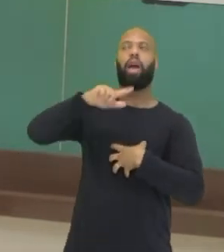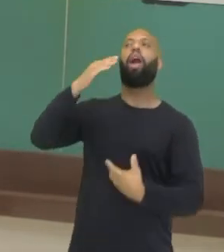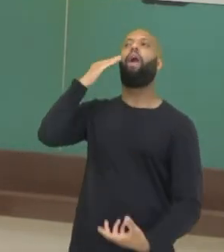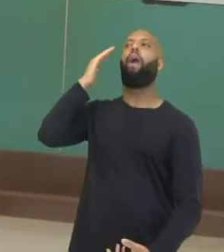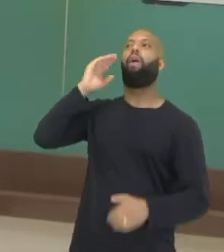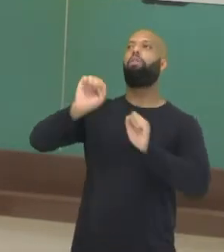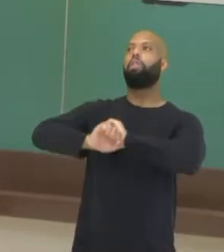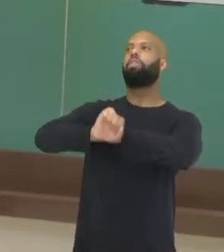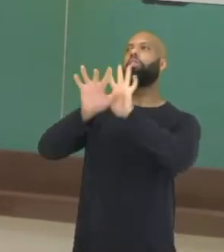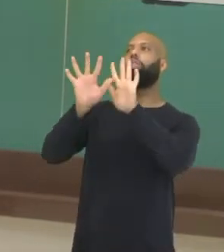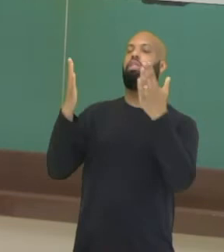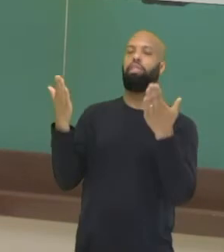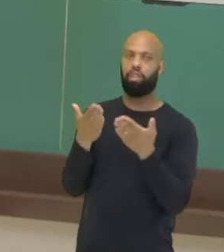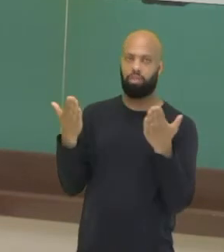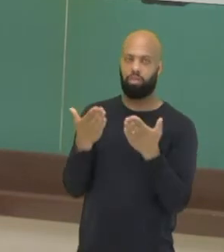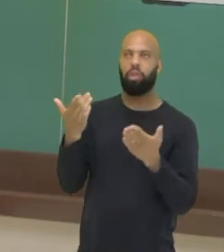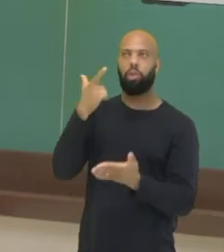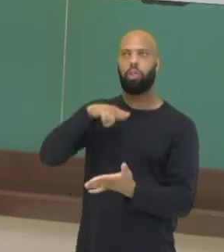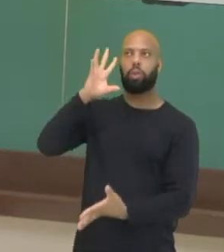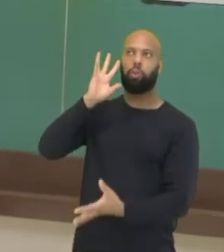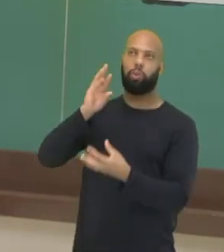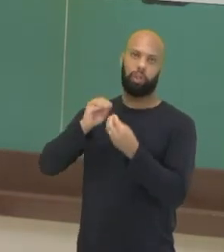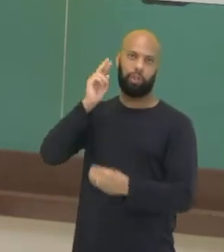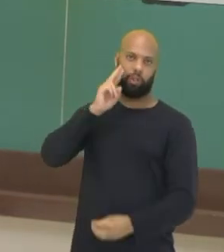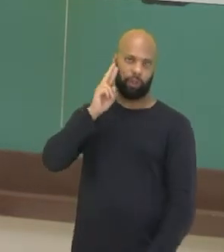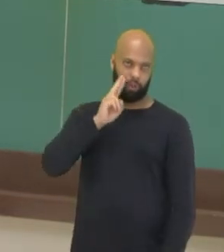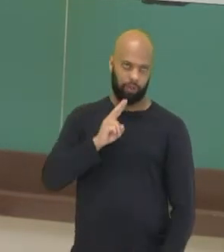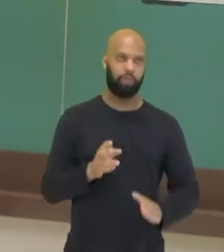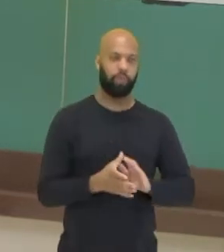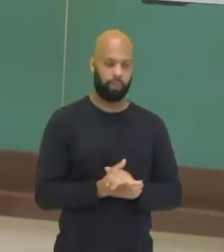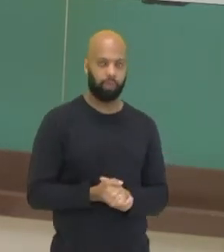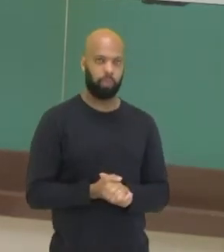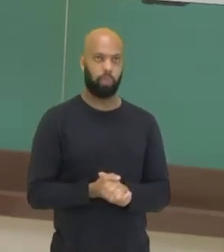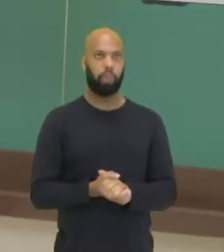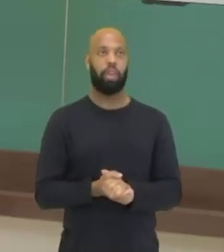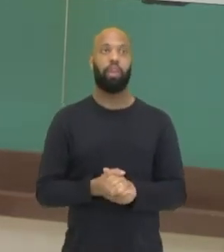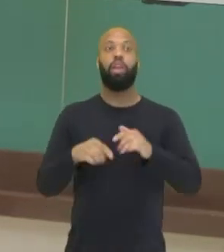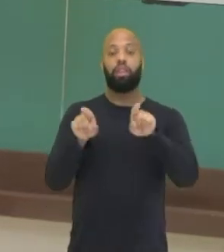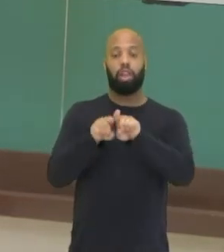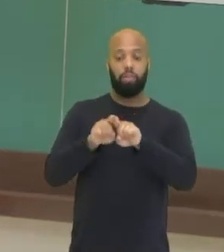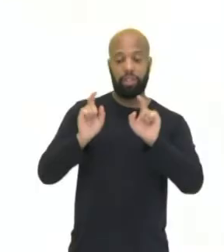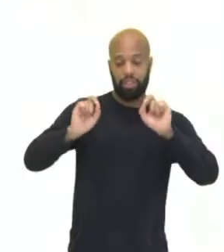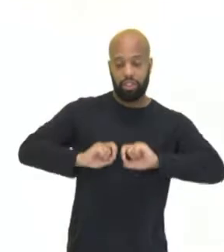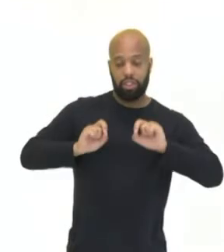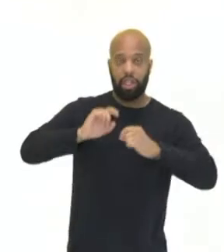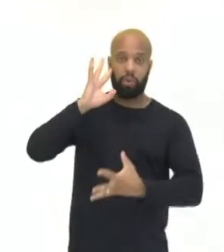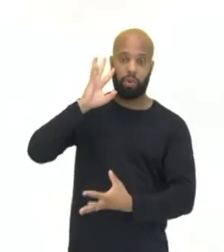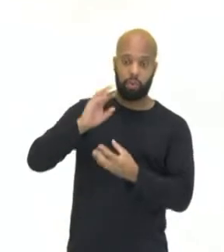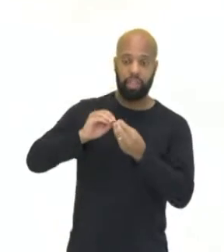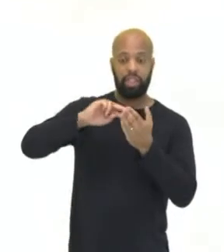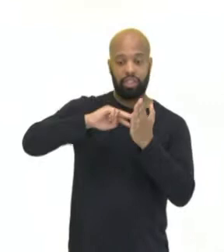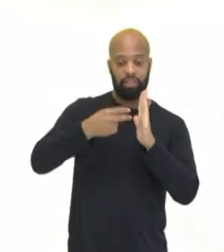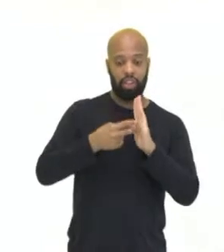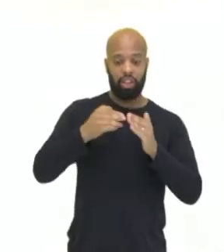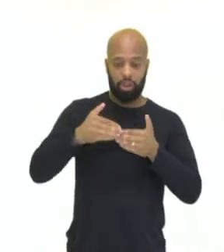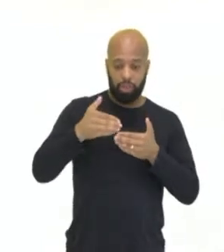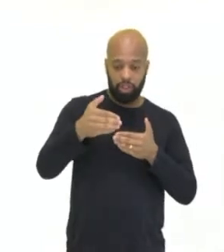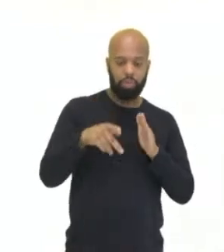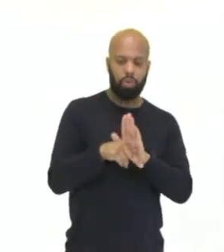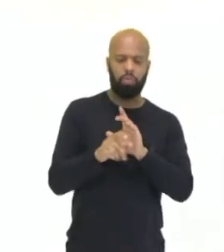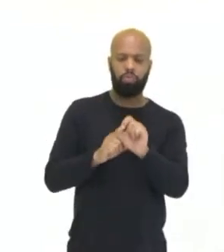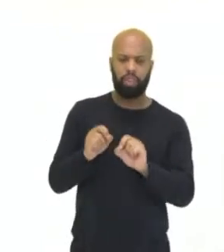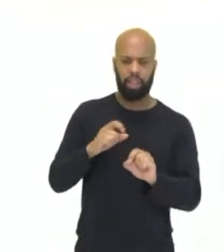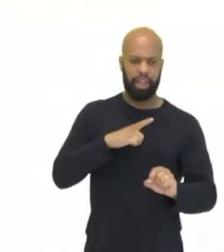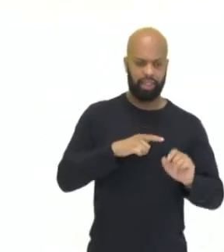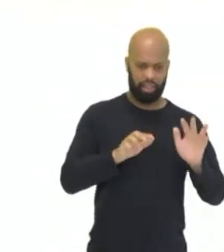minhas dúvidas e eu compreender a história como um todo, tá? Também é possível compreender os significados a partir da inferência,